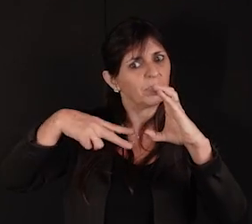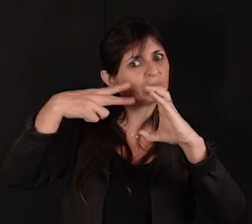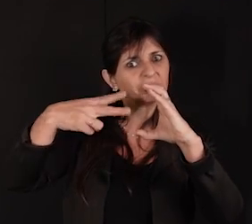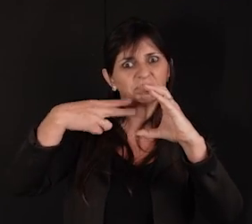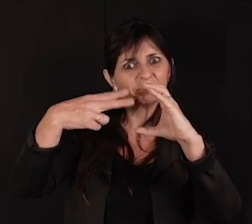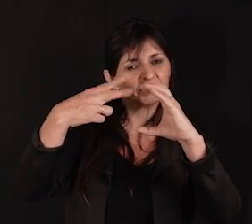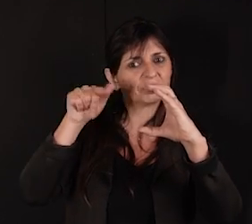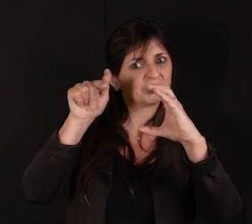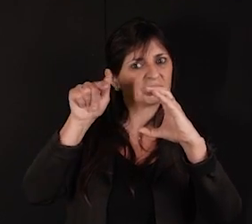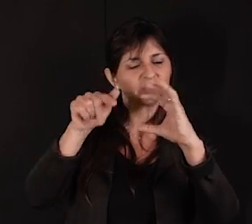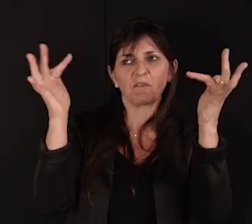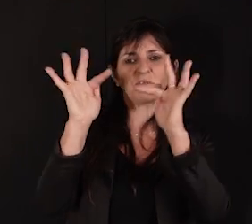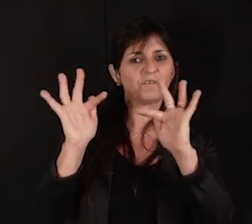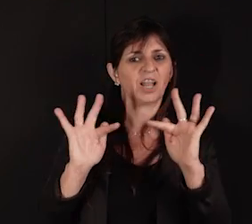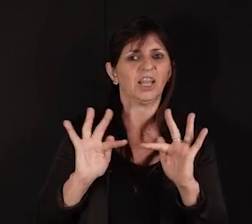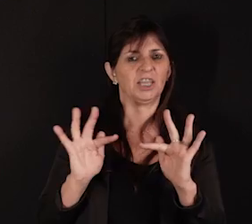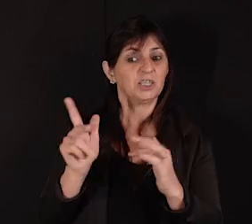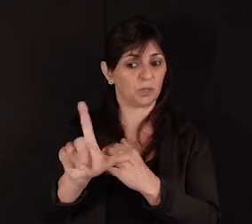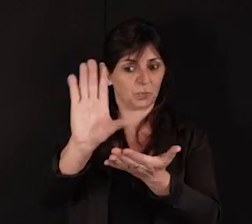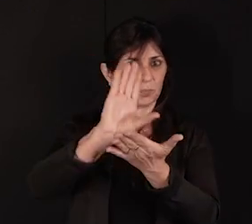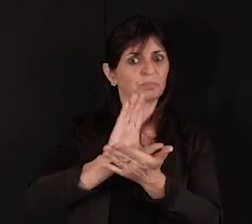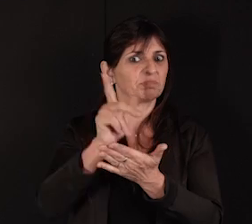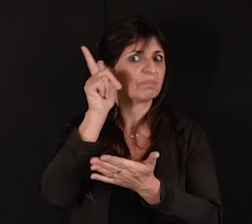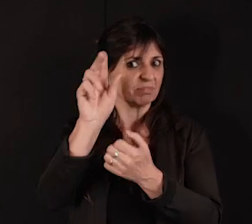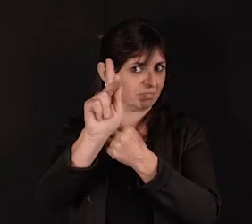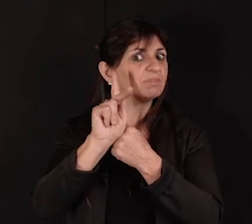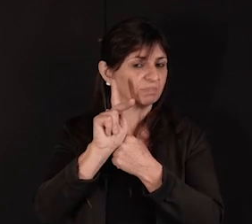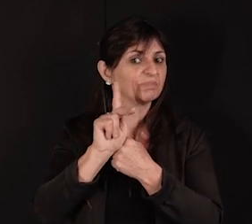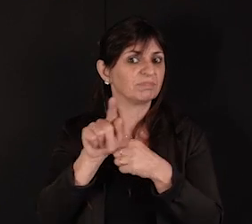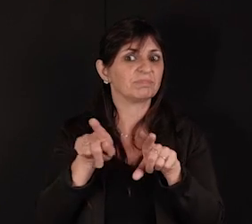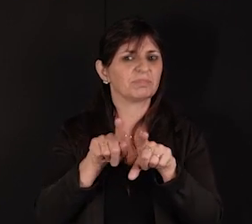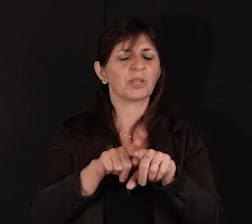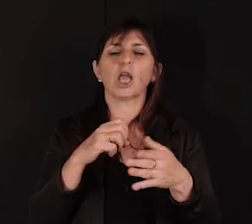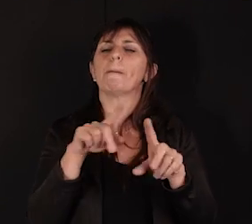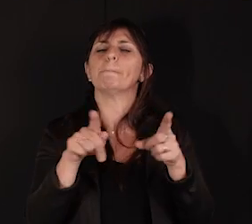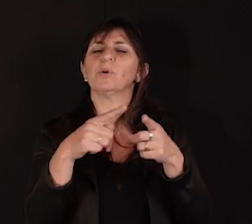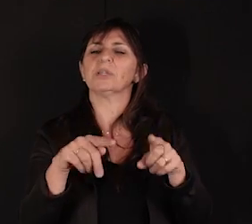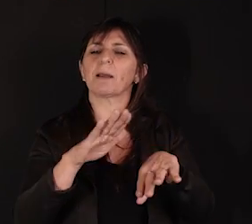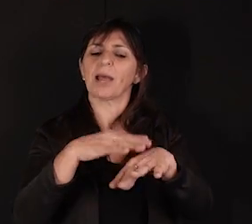feliz por esses prêmios maravilhosos. A música que mais marcou foi a